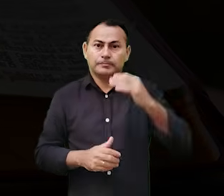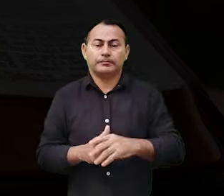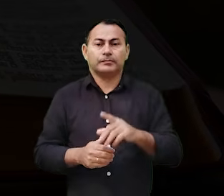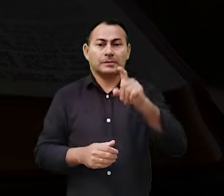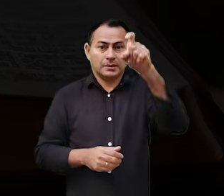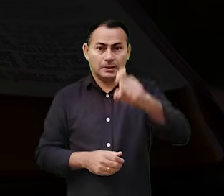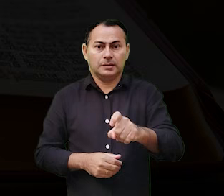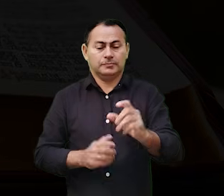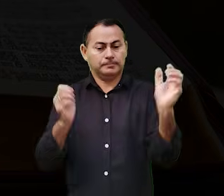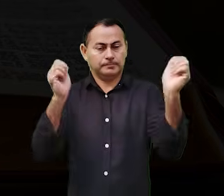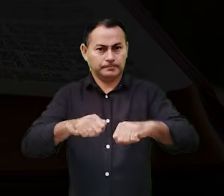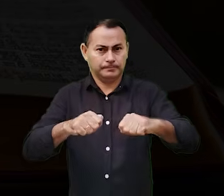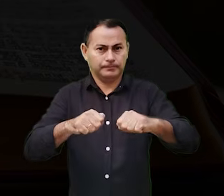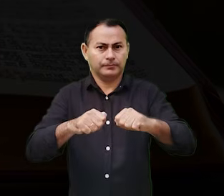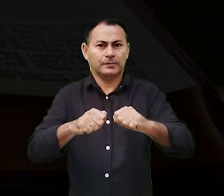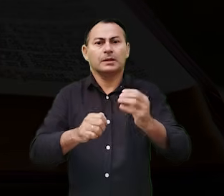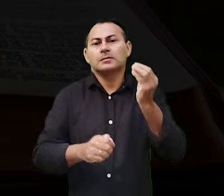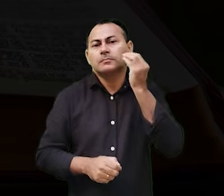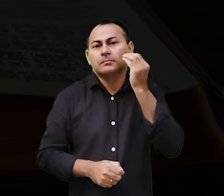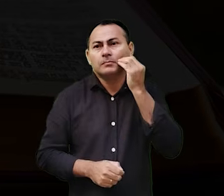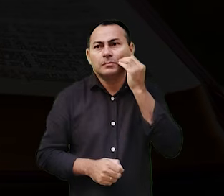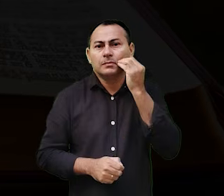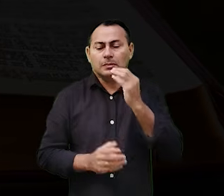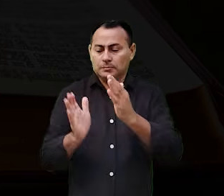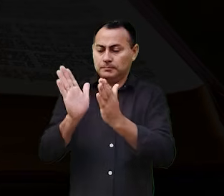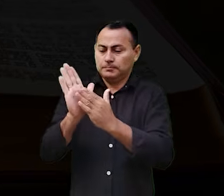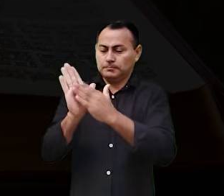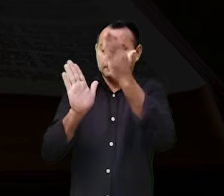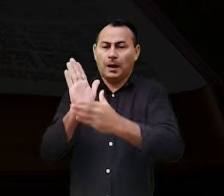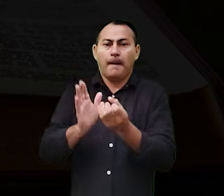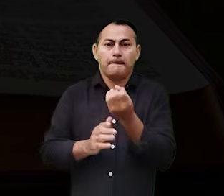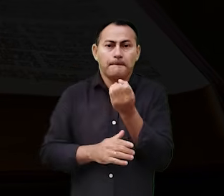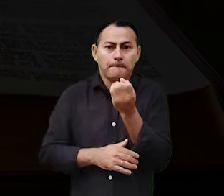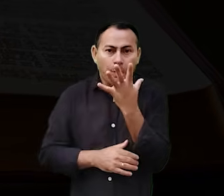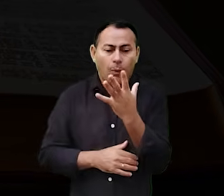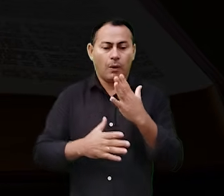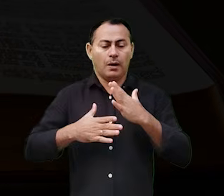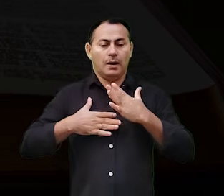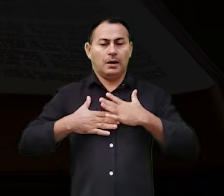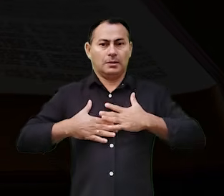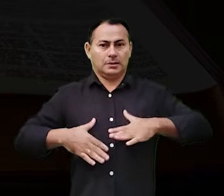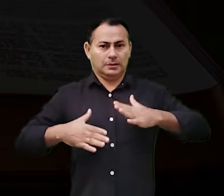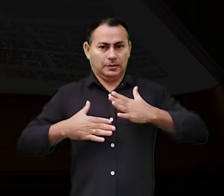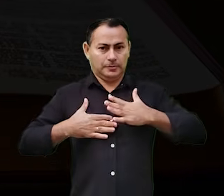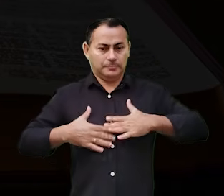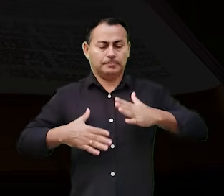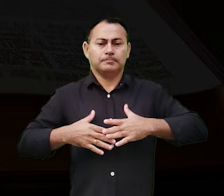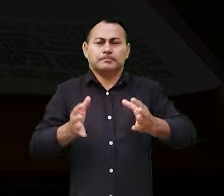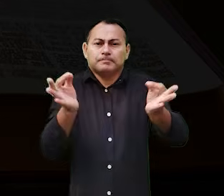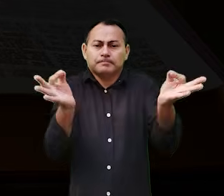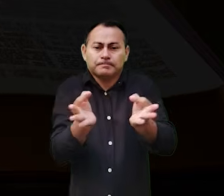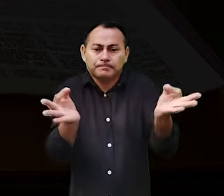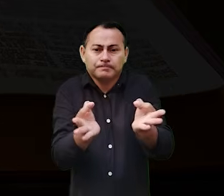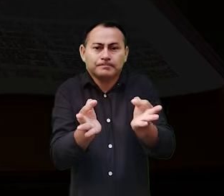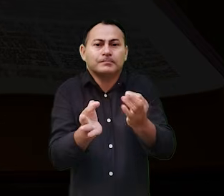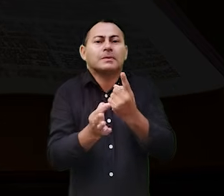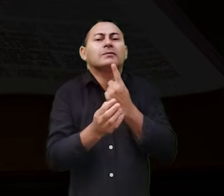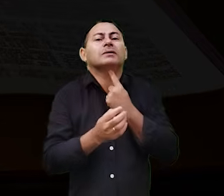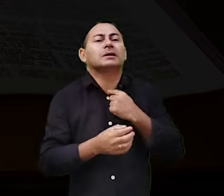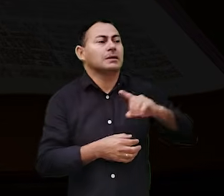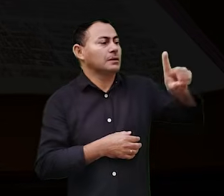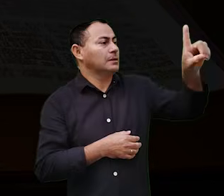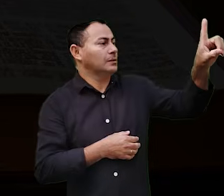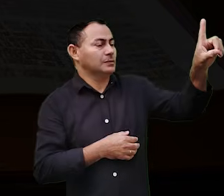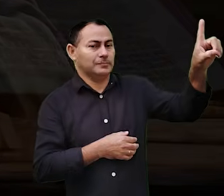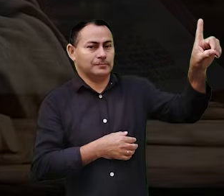mente, para que sejam capazes de experimentar e comprovar a boa, agradável e perfeita vontade